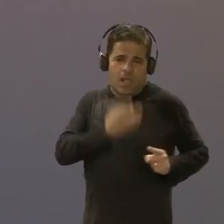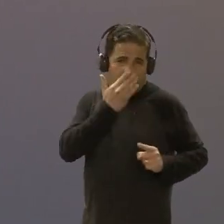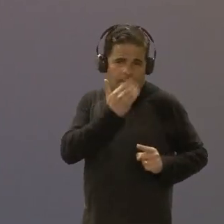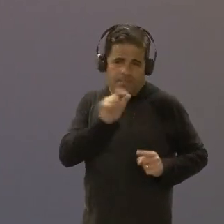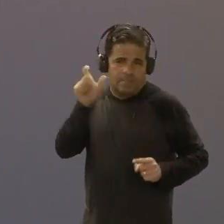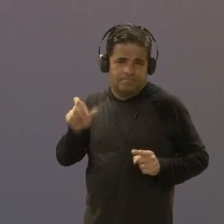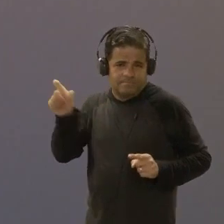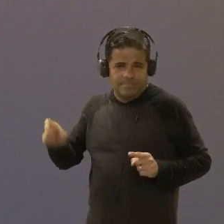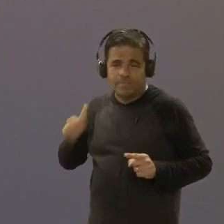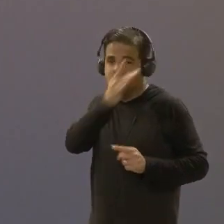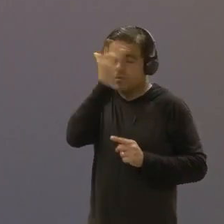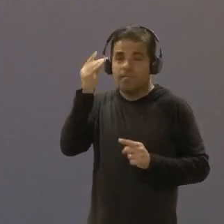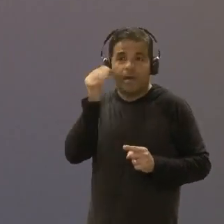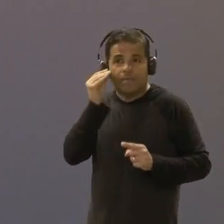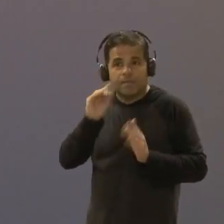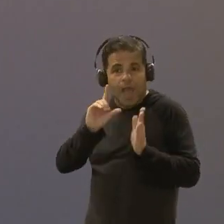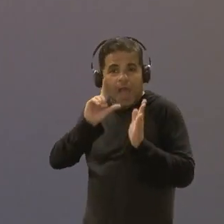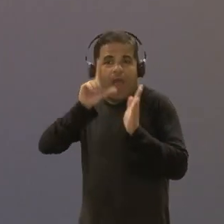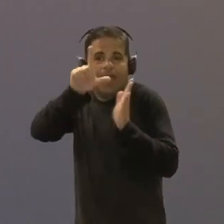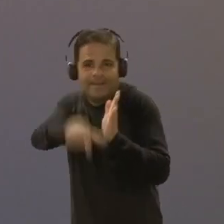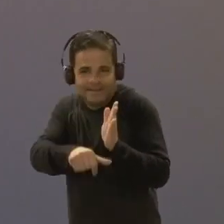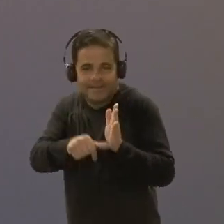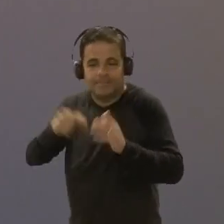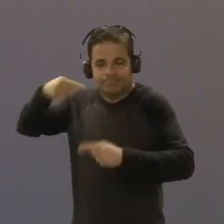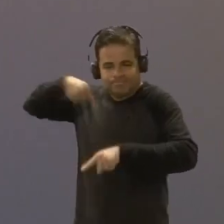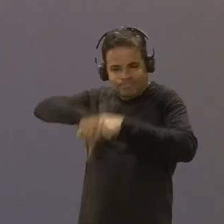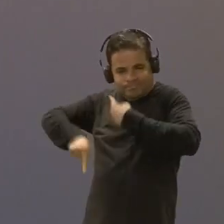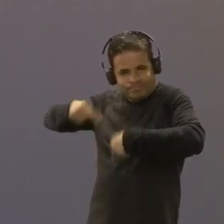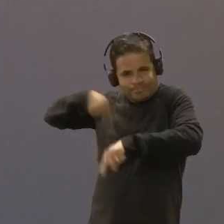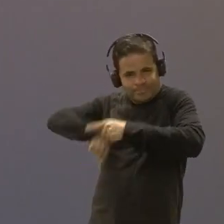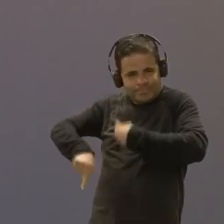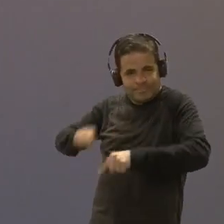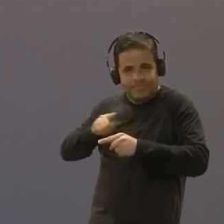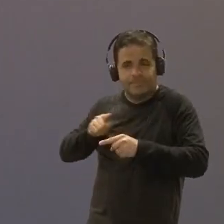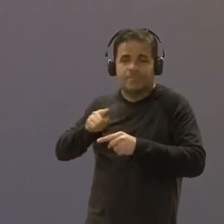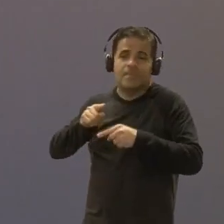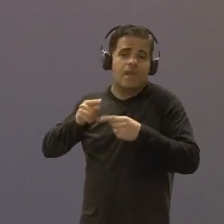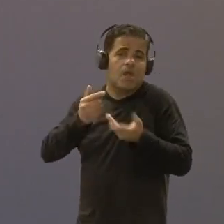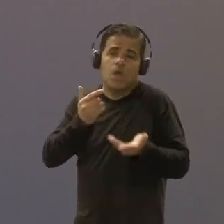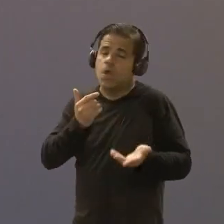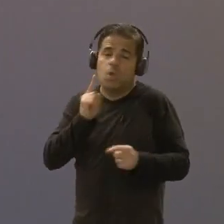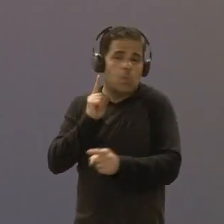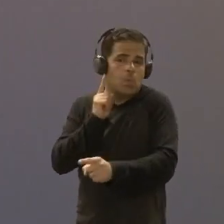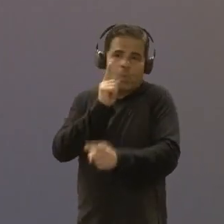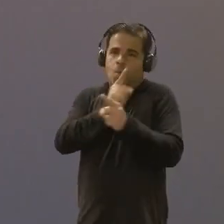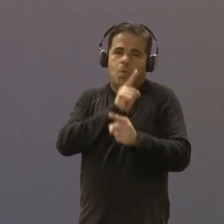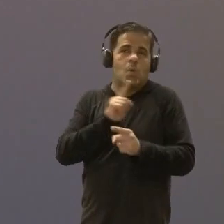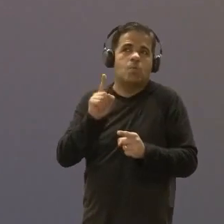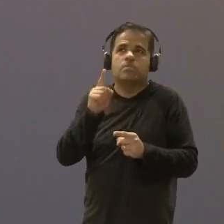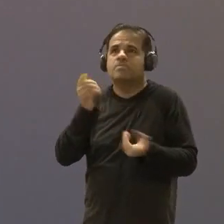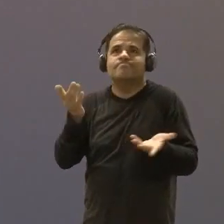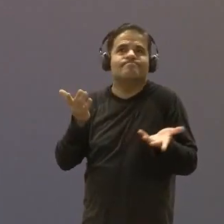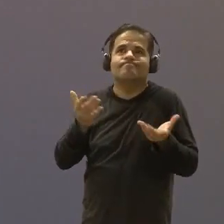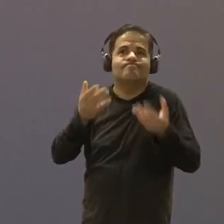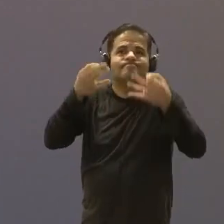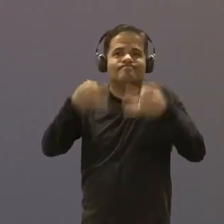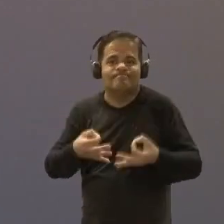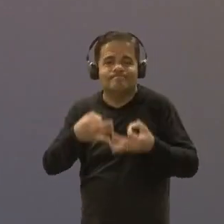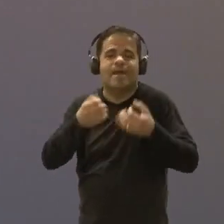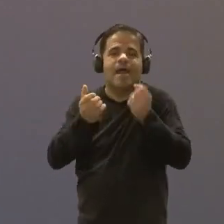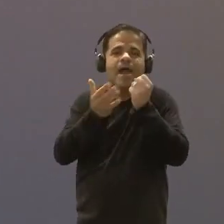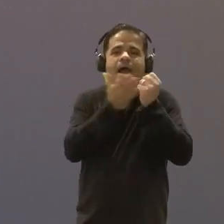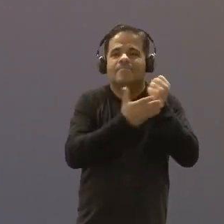para o doente renal para tentar postergar uma diálise no doente renal terminal. Ela não encontra base científica concreta. Não